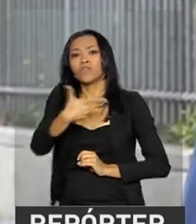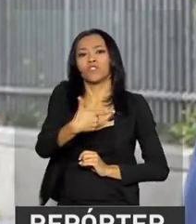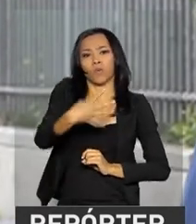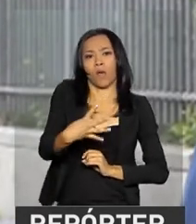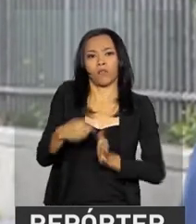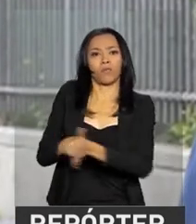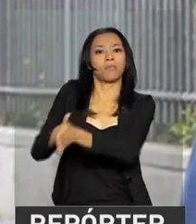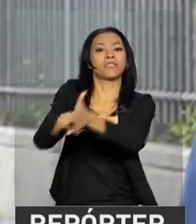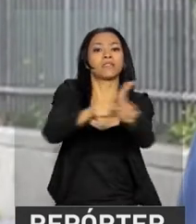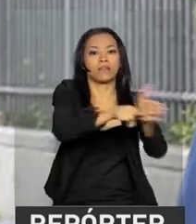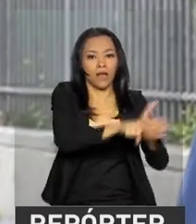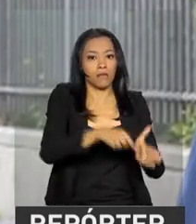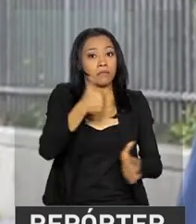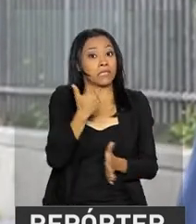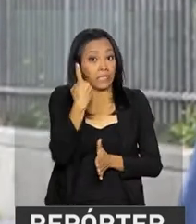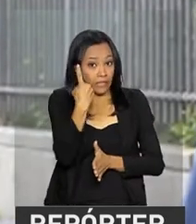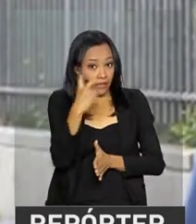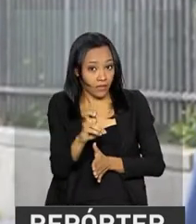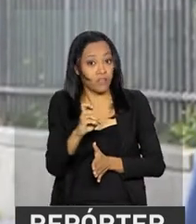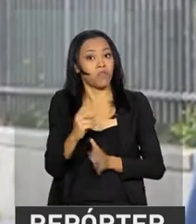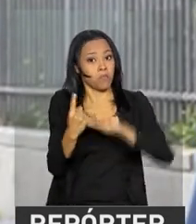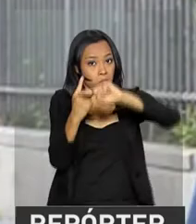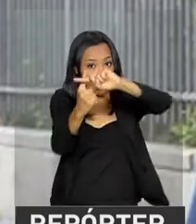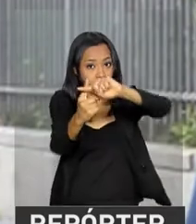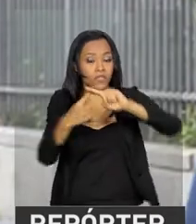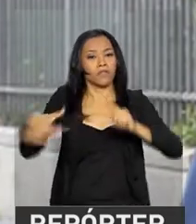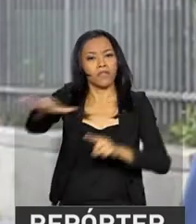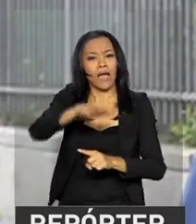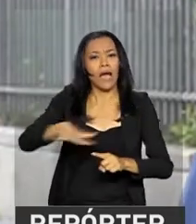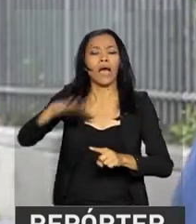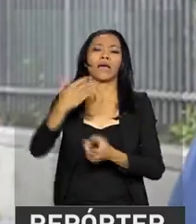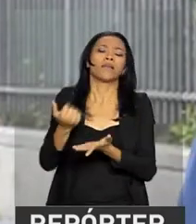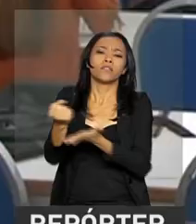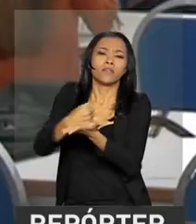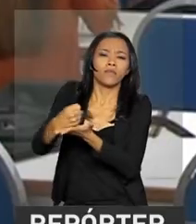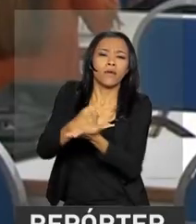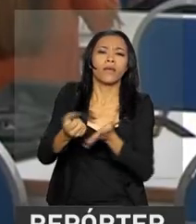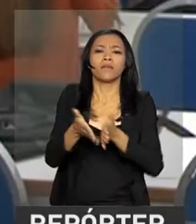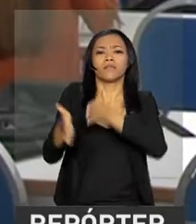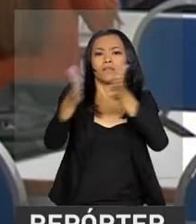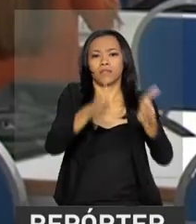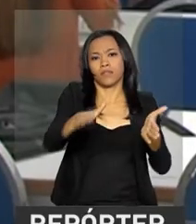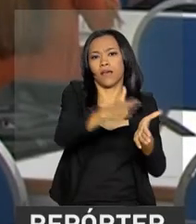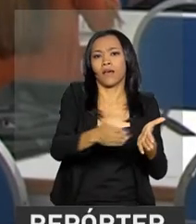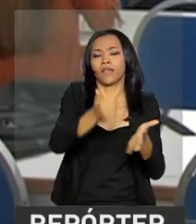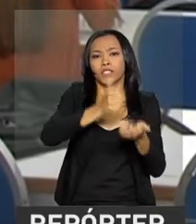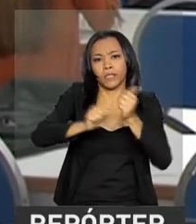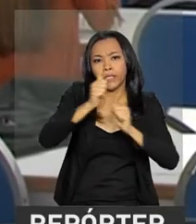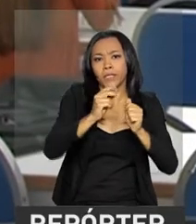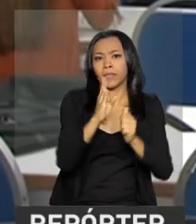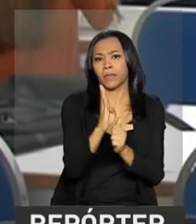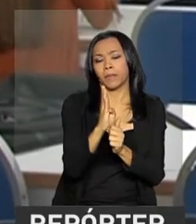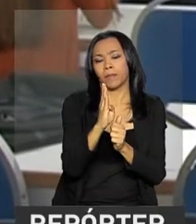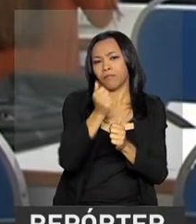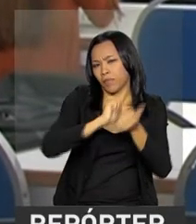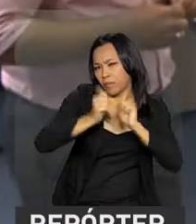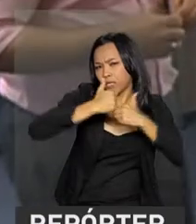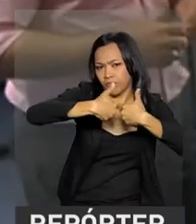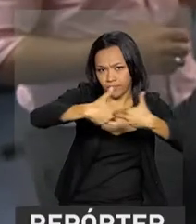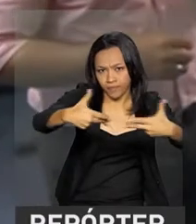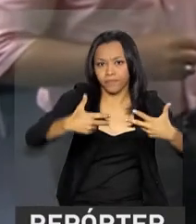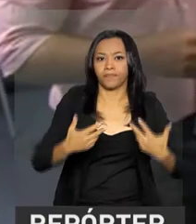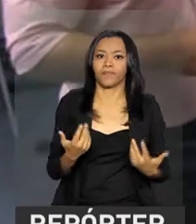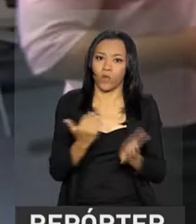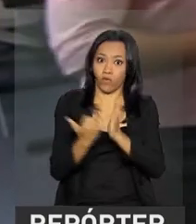positivas destaque vai para produtos farmacêuticos e bebidas para o gerente da pesquisa do ibge a predominância de